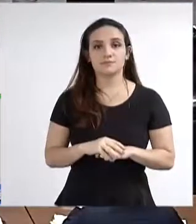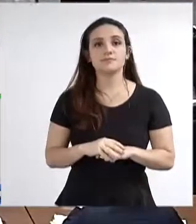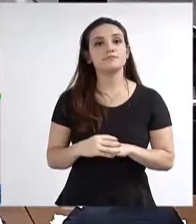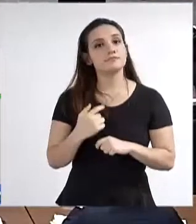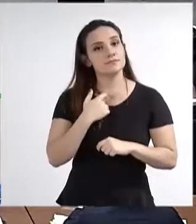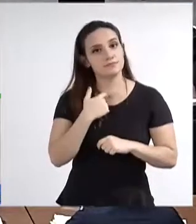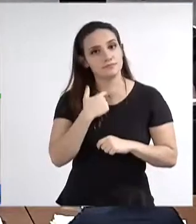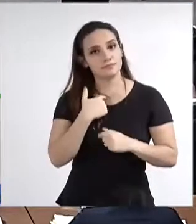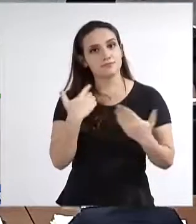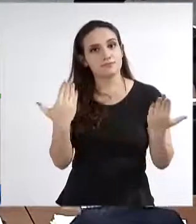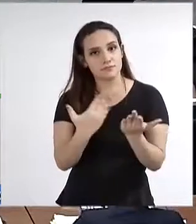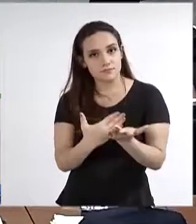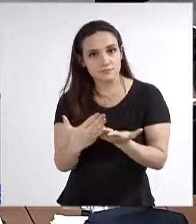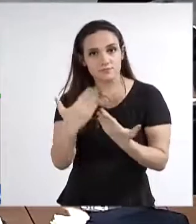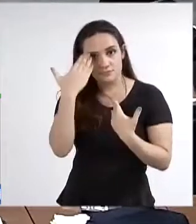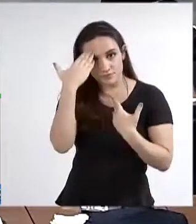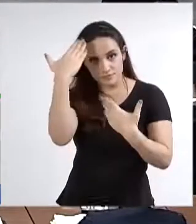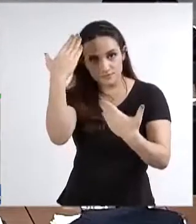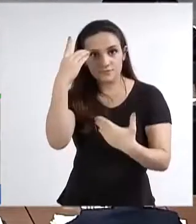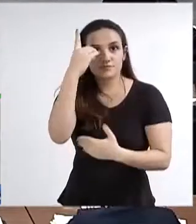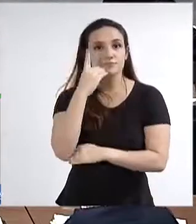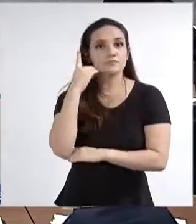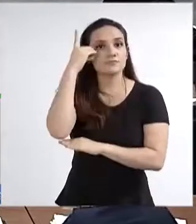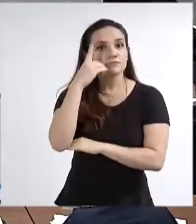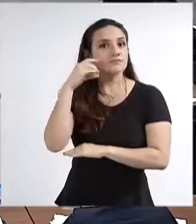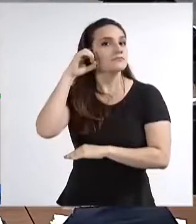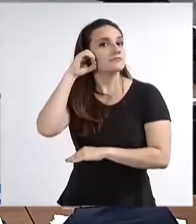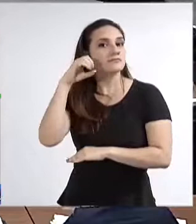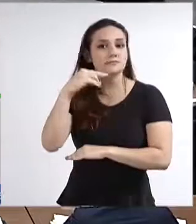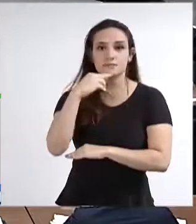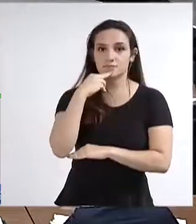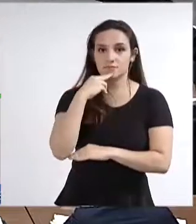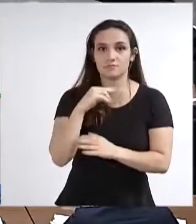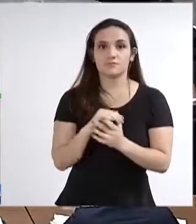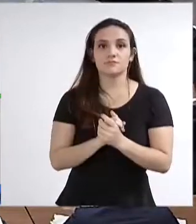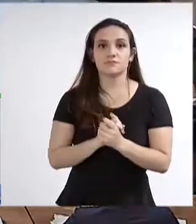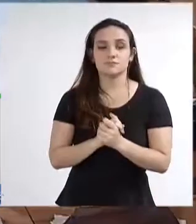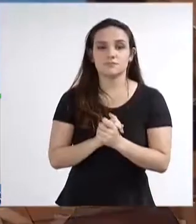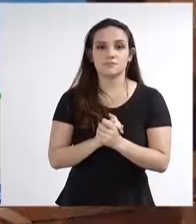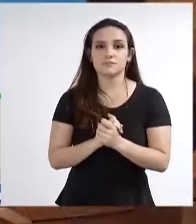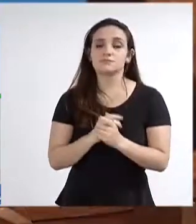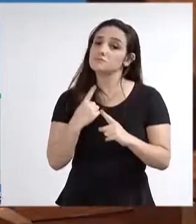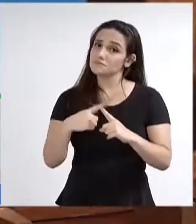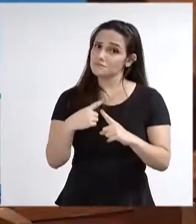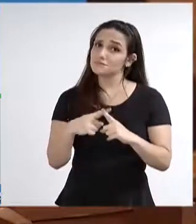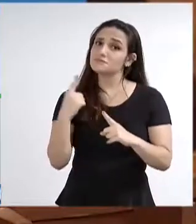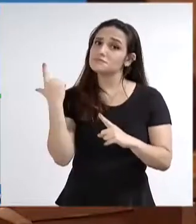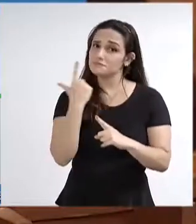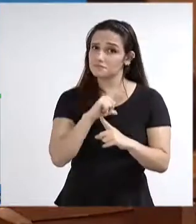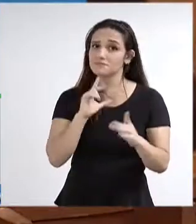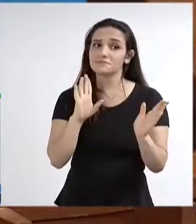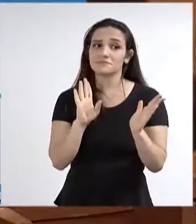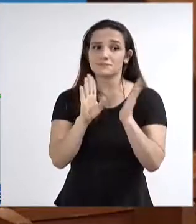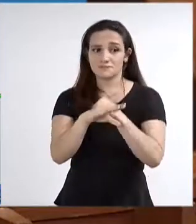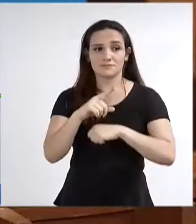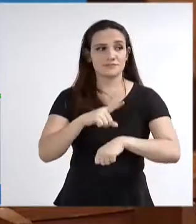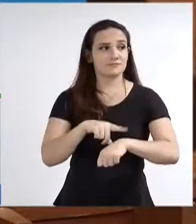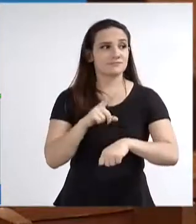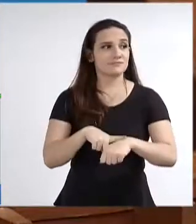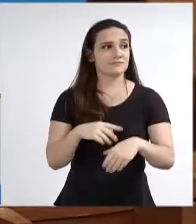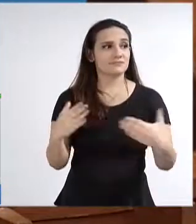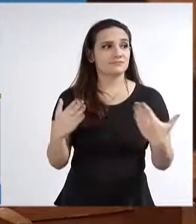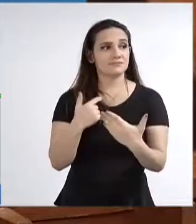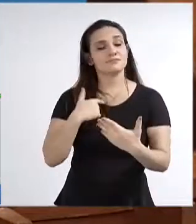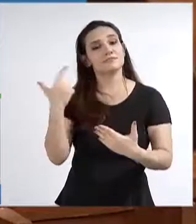agradecendo ao ilustre deputado Onevan de Matos pela inversão para que eu pudesse